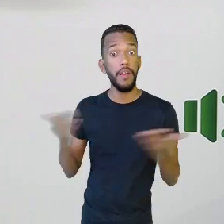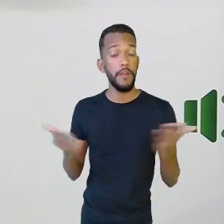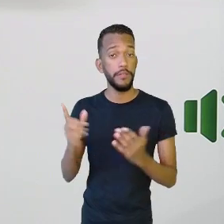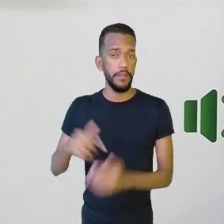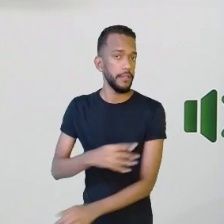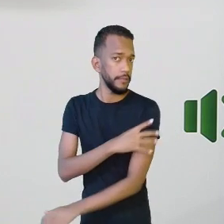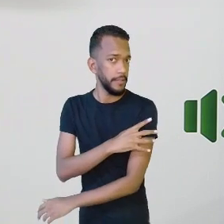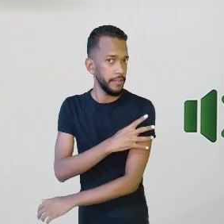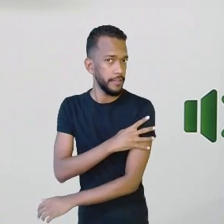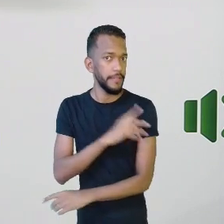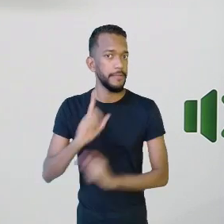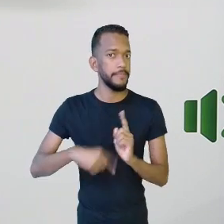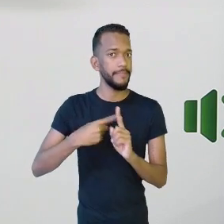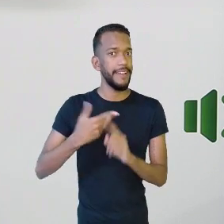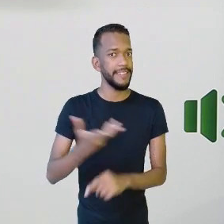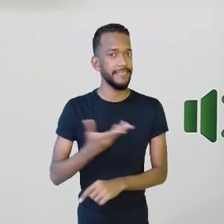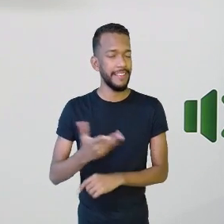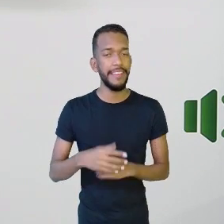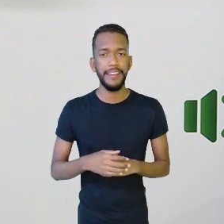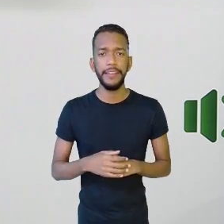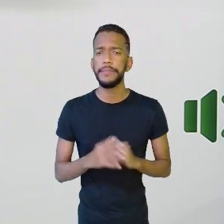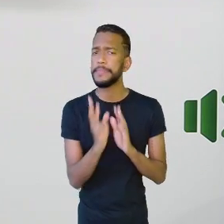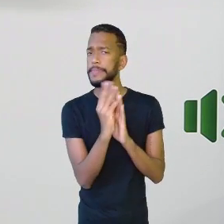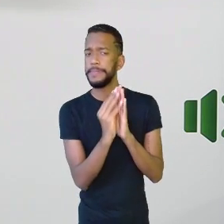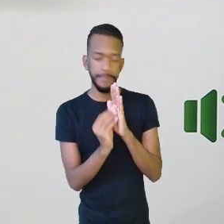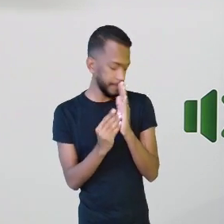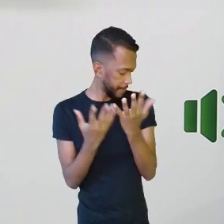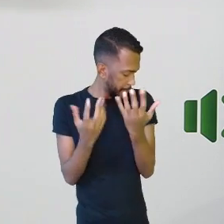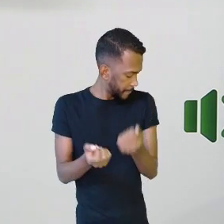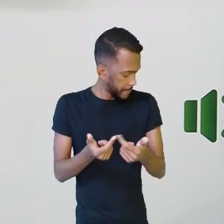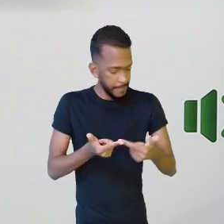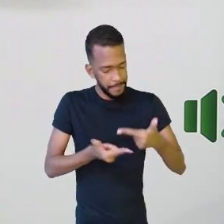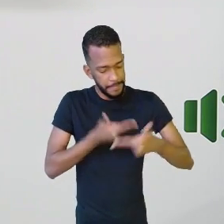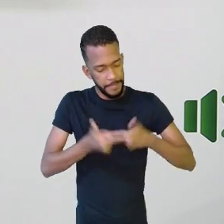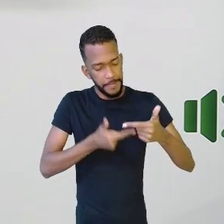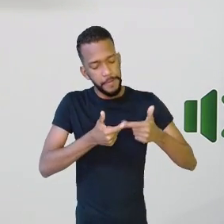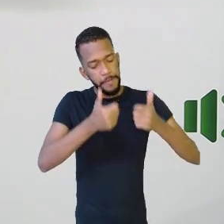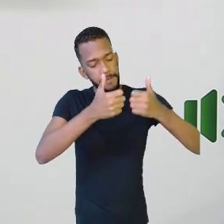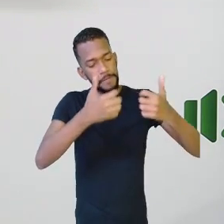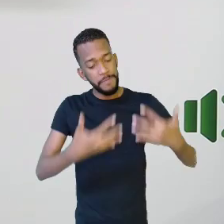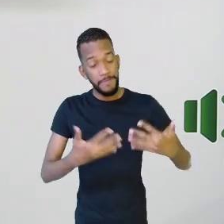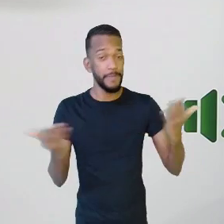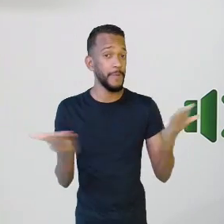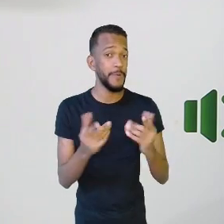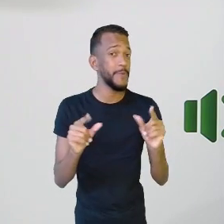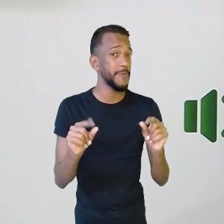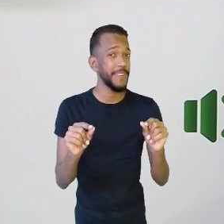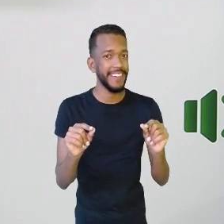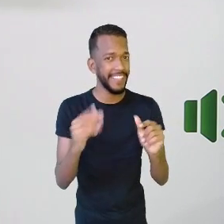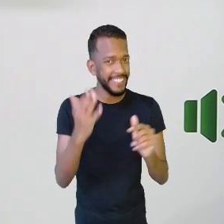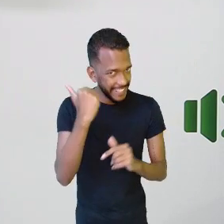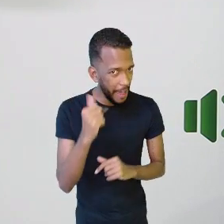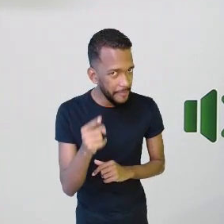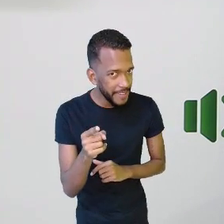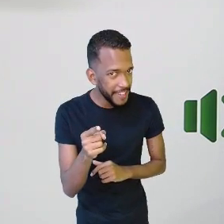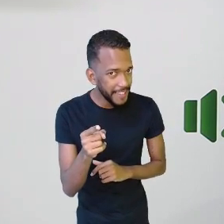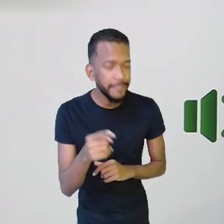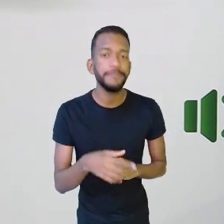e Acelera. E o conteúdo que vamos trabalhar, sabe o que é? Olha aqui na tela.